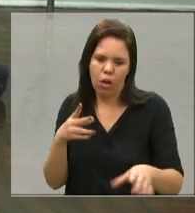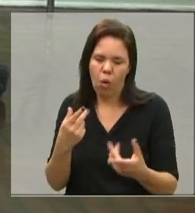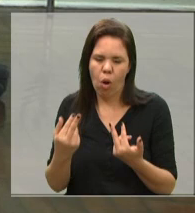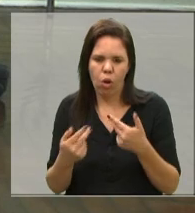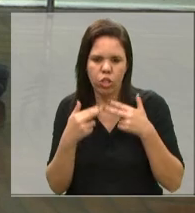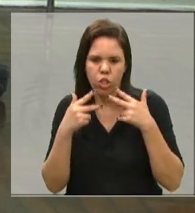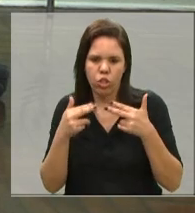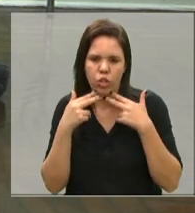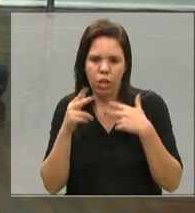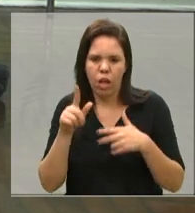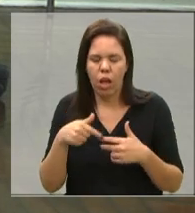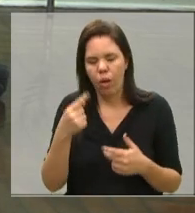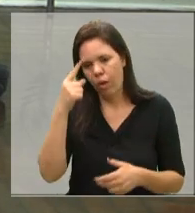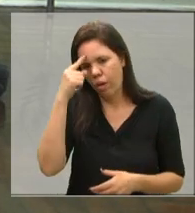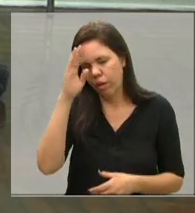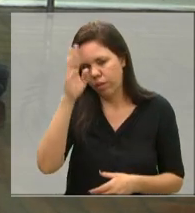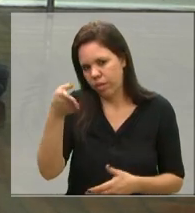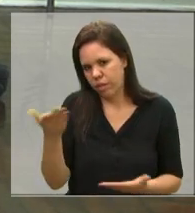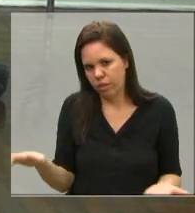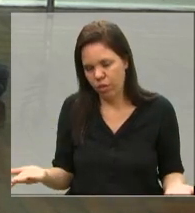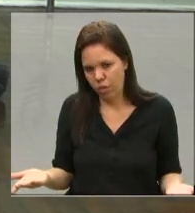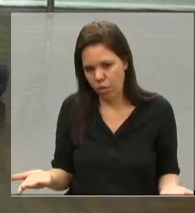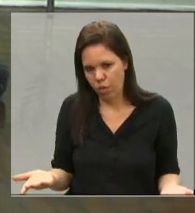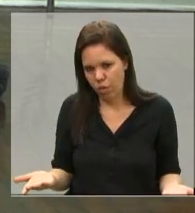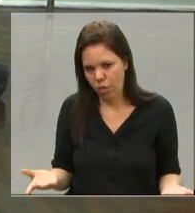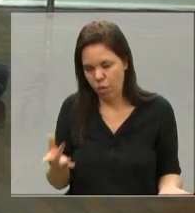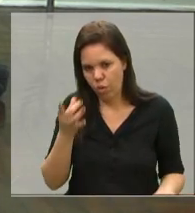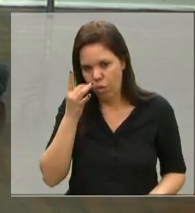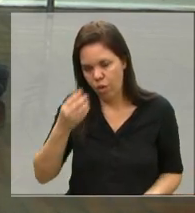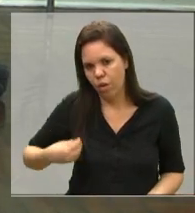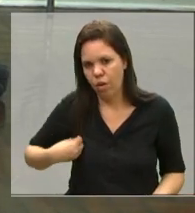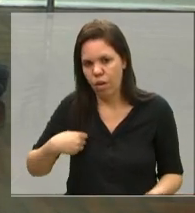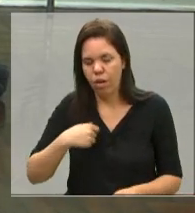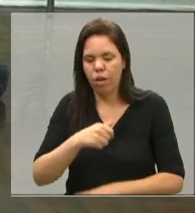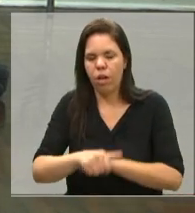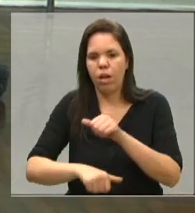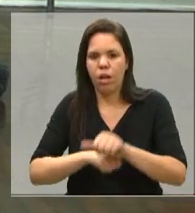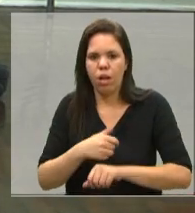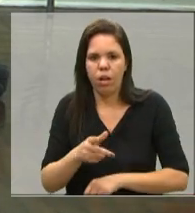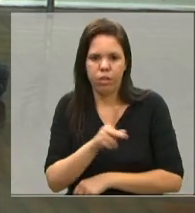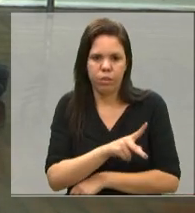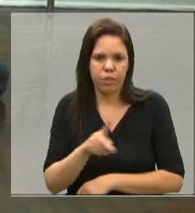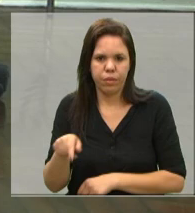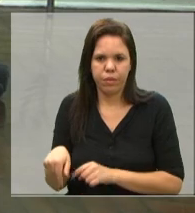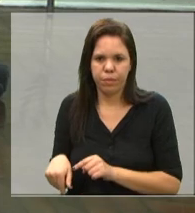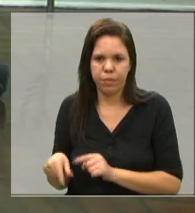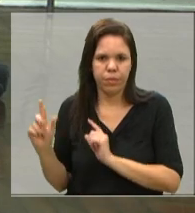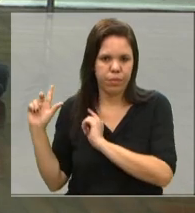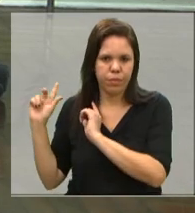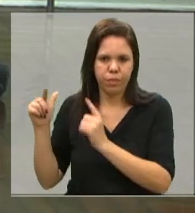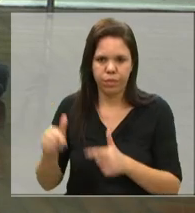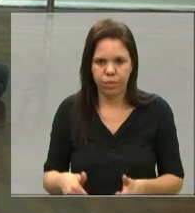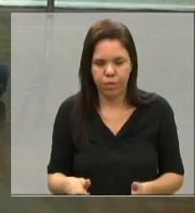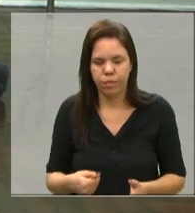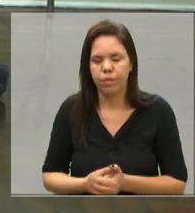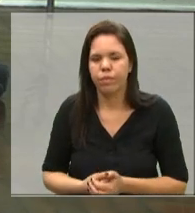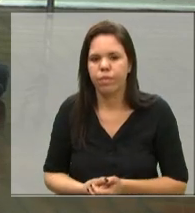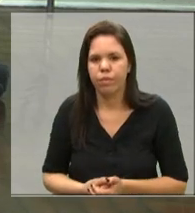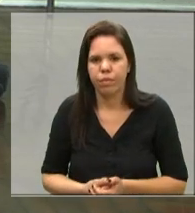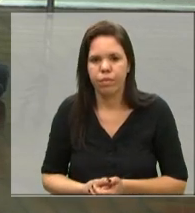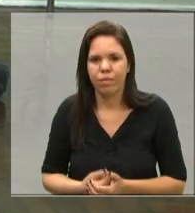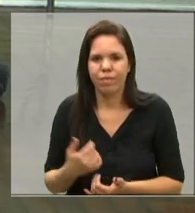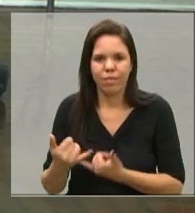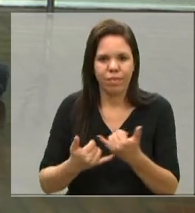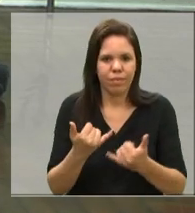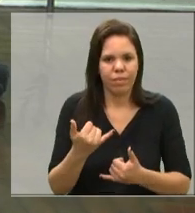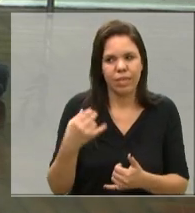mas que, a meu ver, é o ideal também do ensino presencial. Há uma mudança da figura do professor tradicional. Porque hoje eu